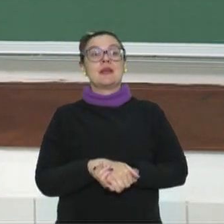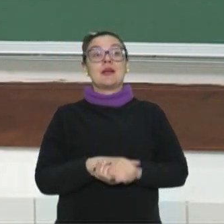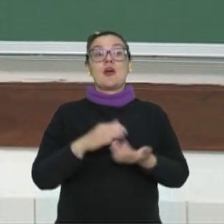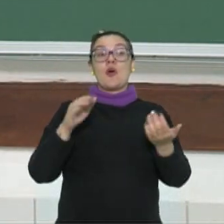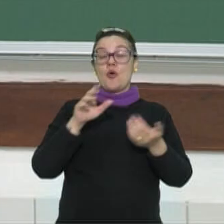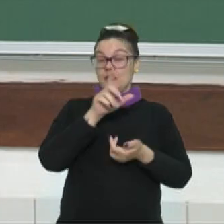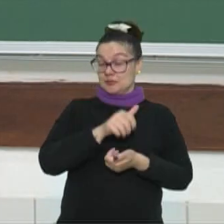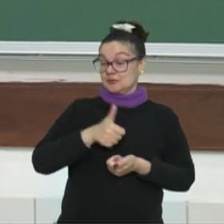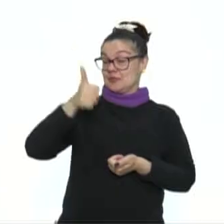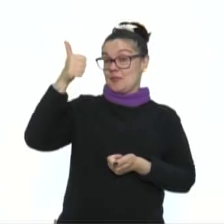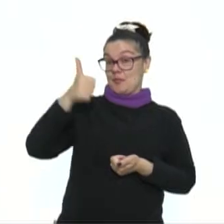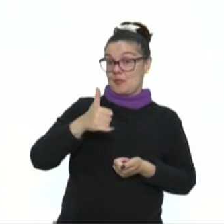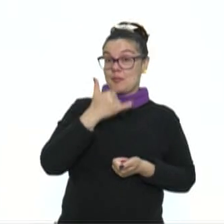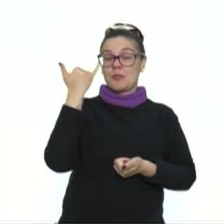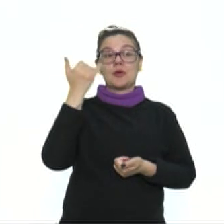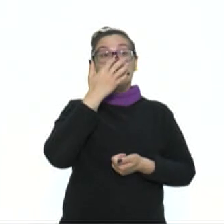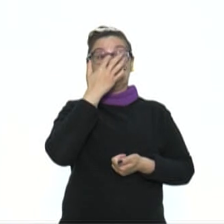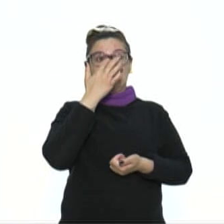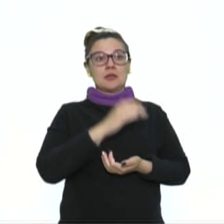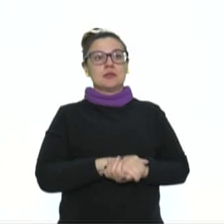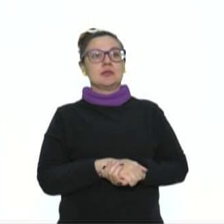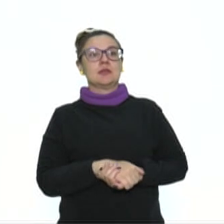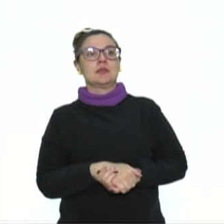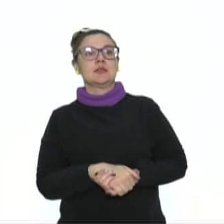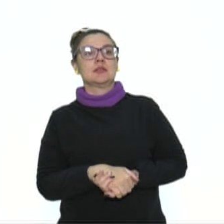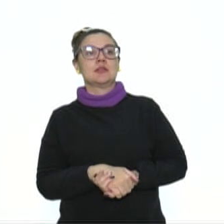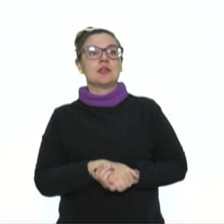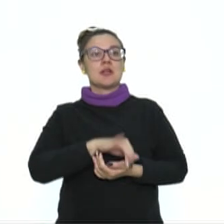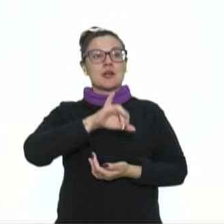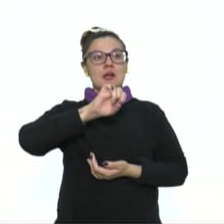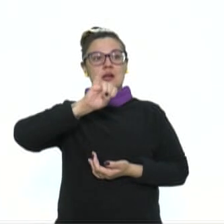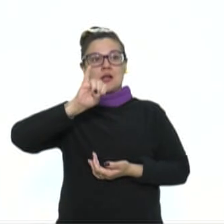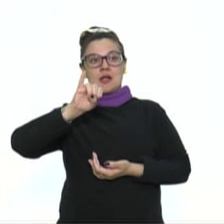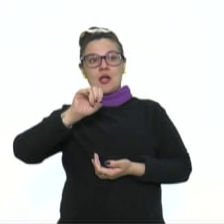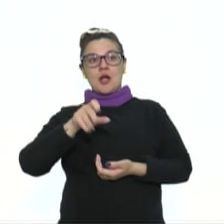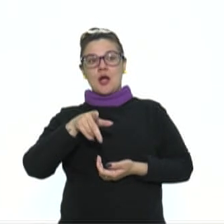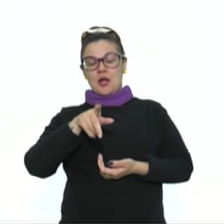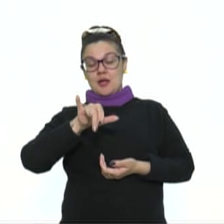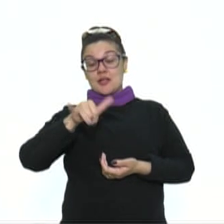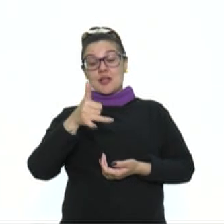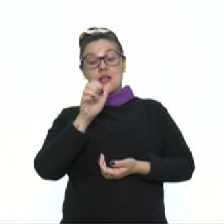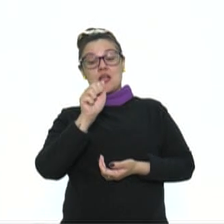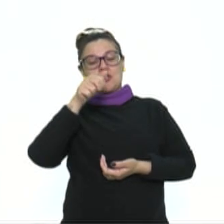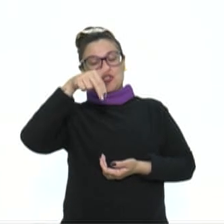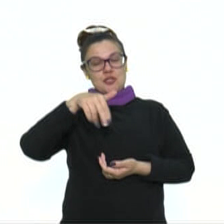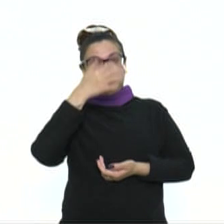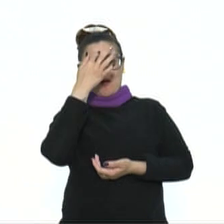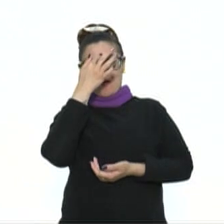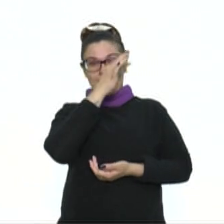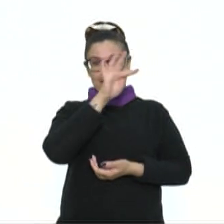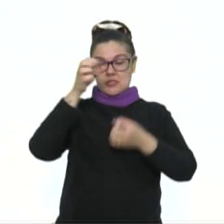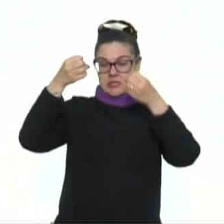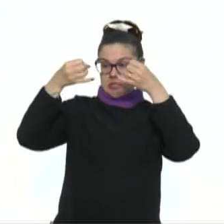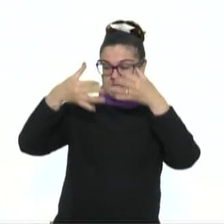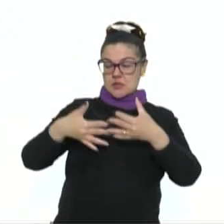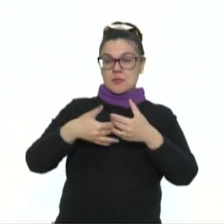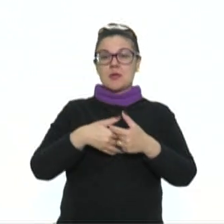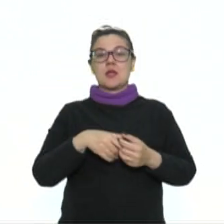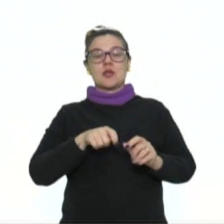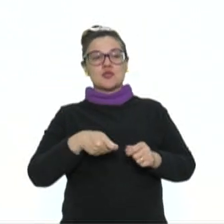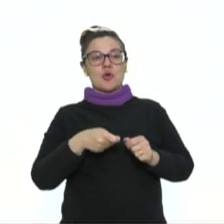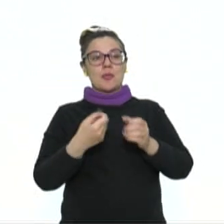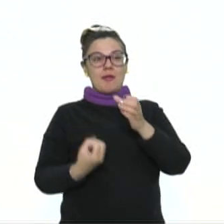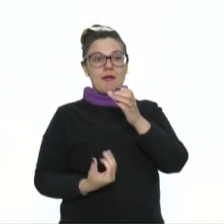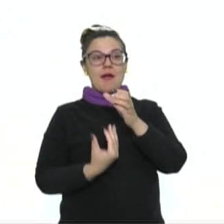Outra questão importante, Jean-Paul Sartre, esse francês que fala no século XX sobre que a existência